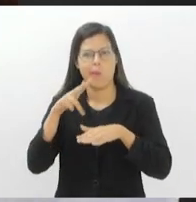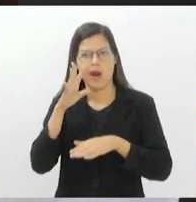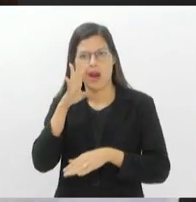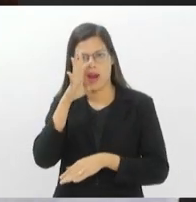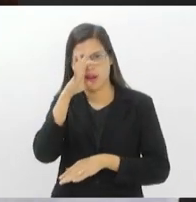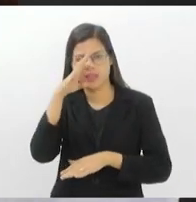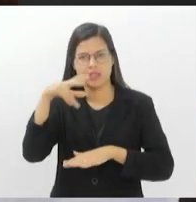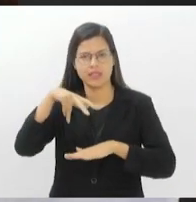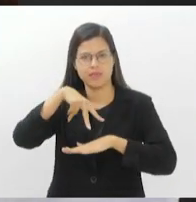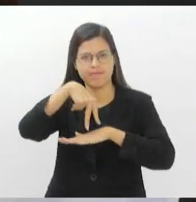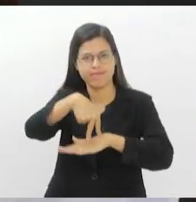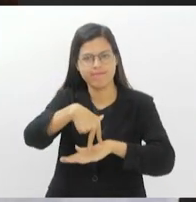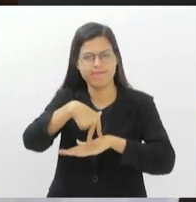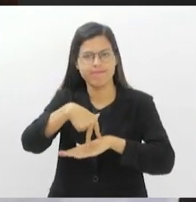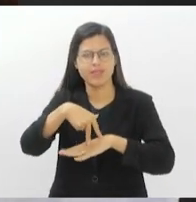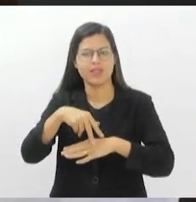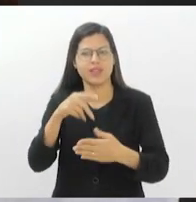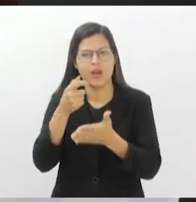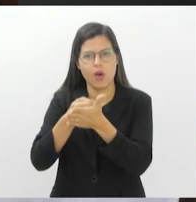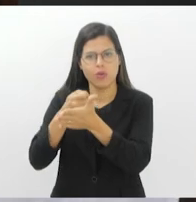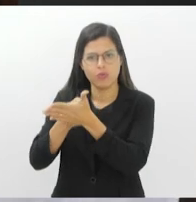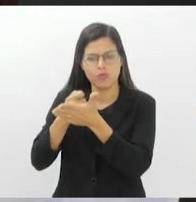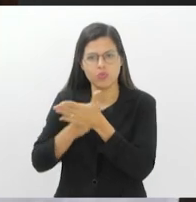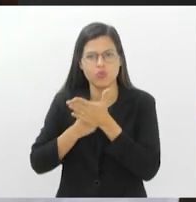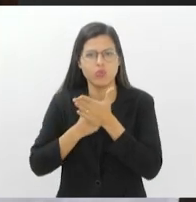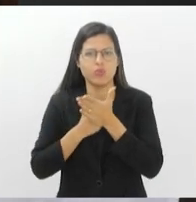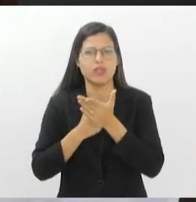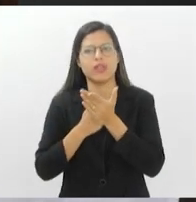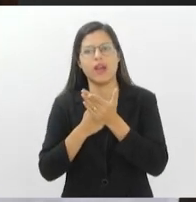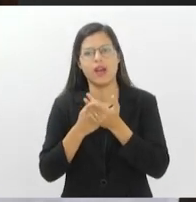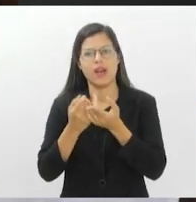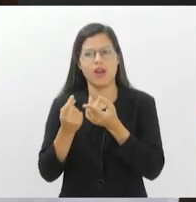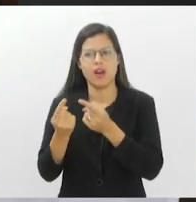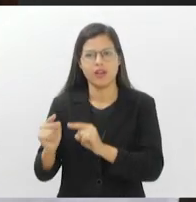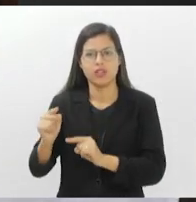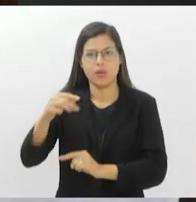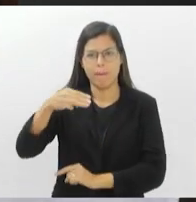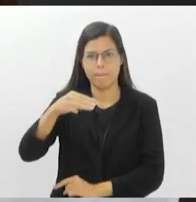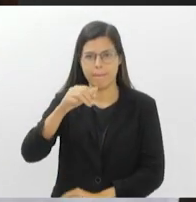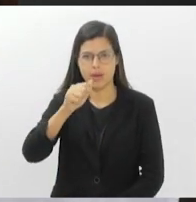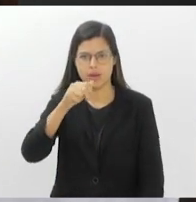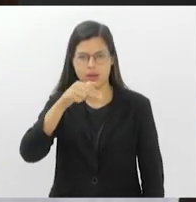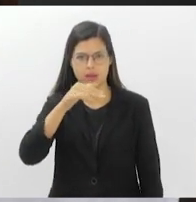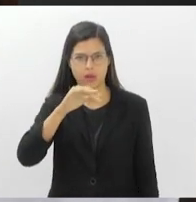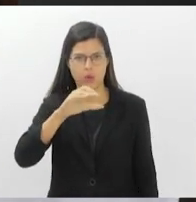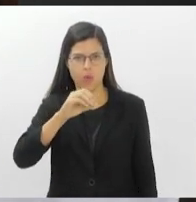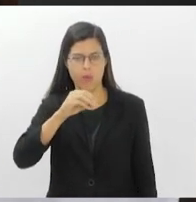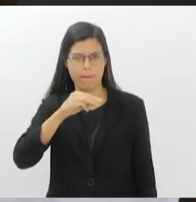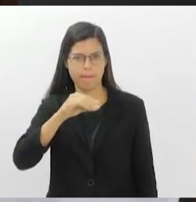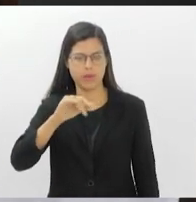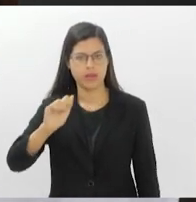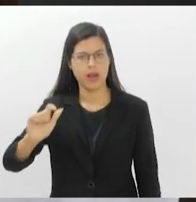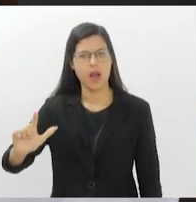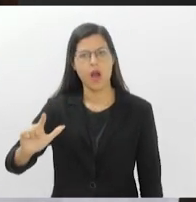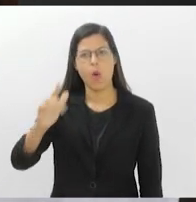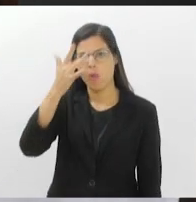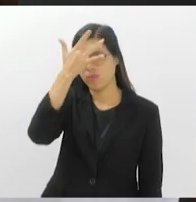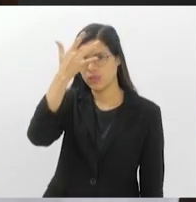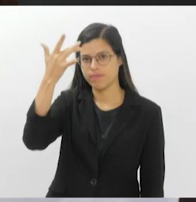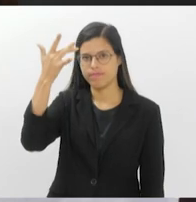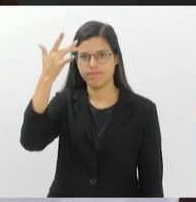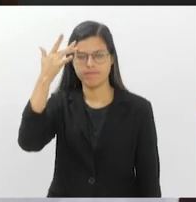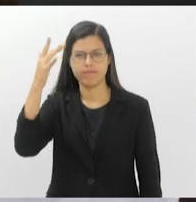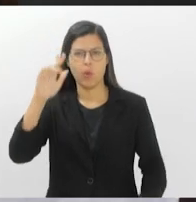vida, a luta antimanicomial, a luta pelo direito a uma saúde mental